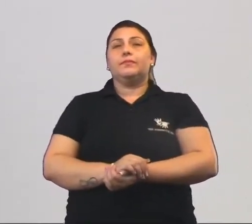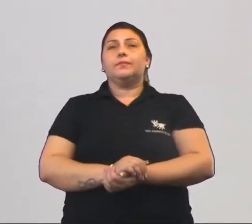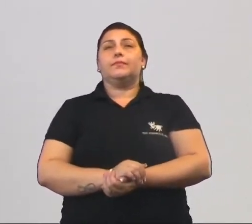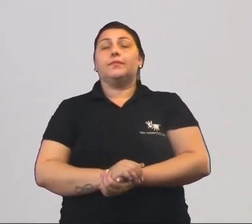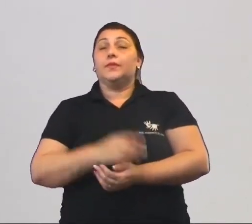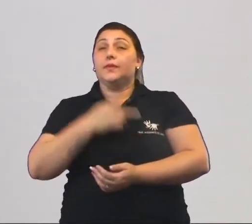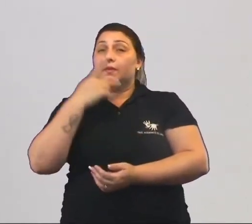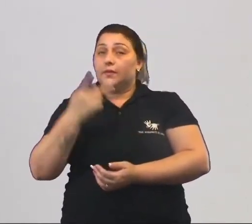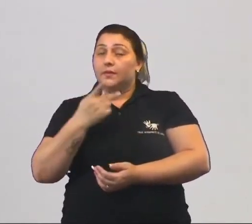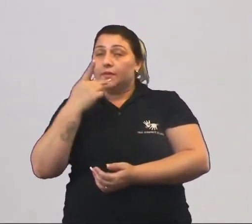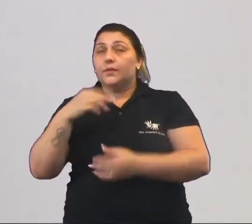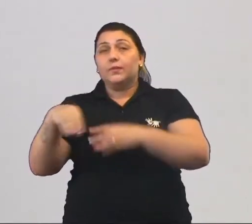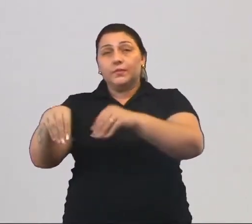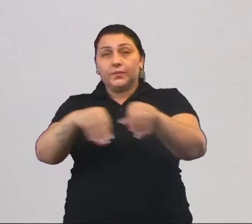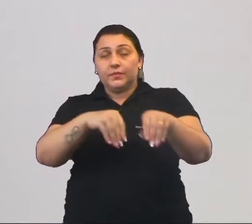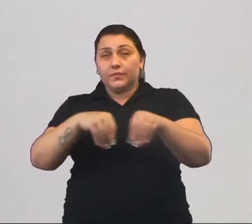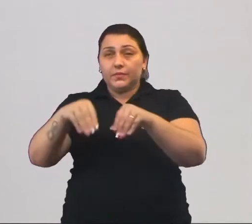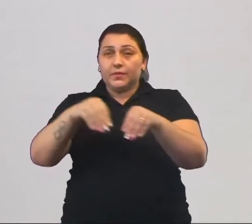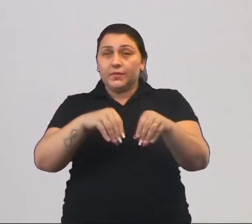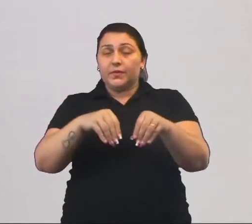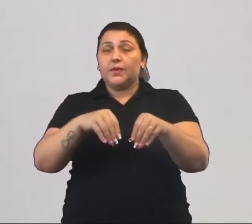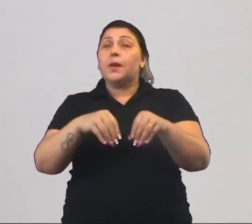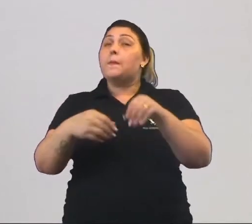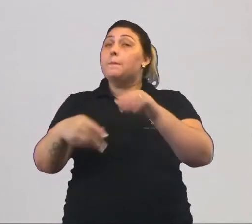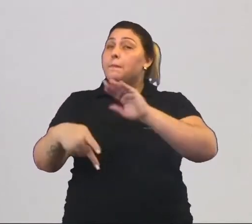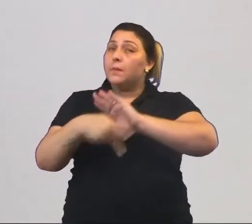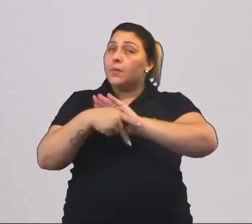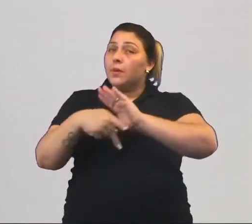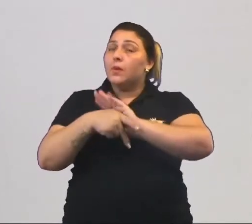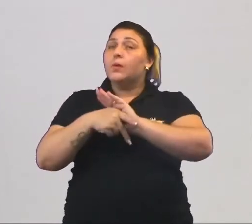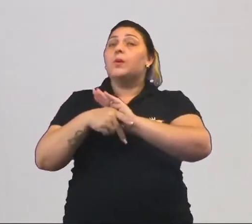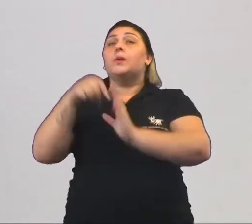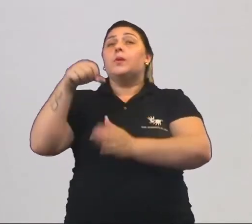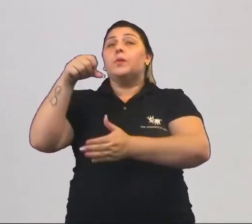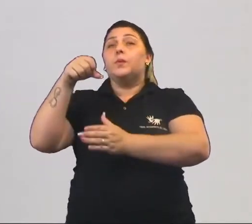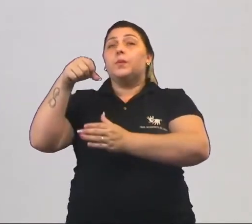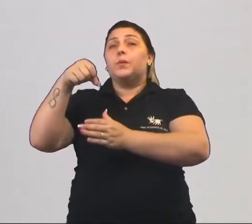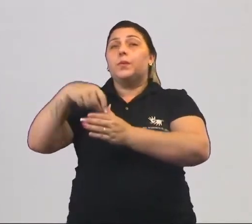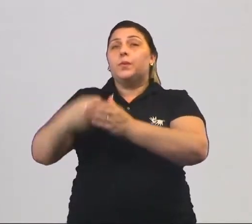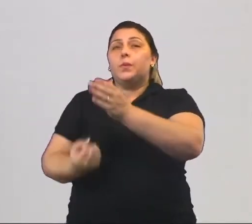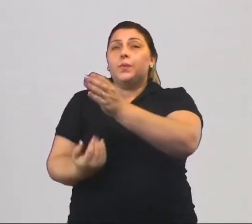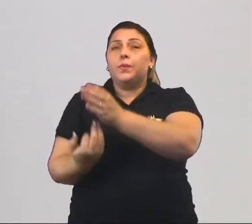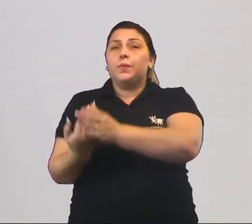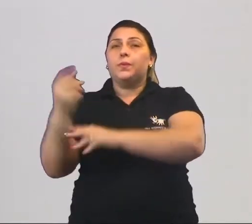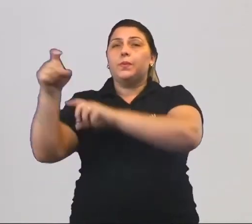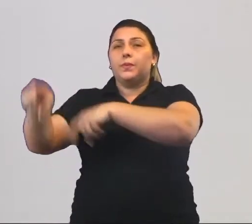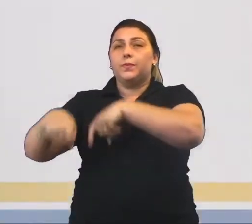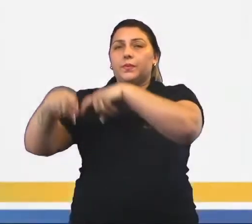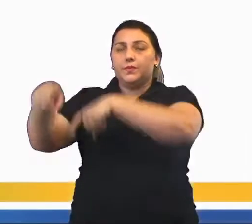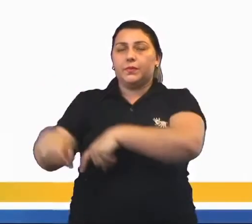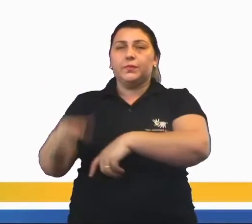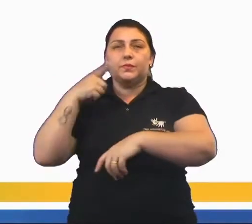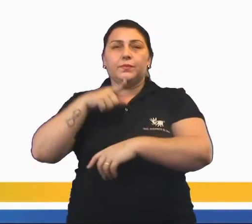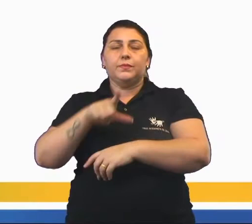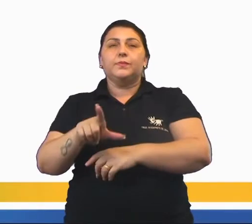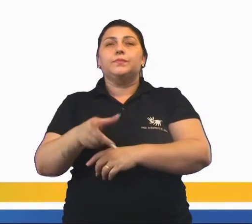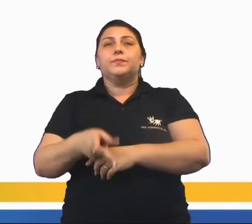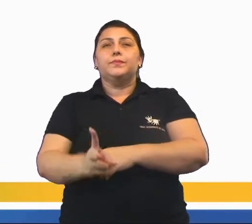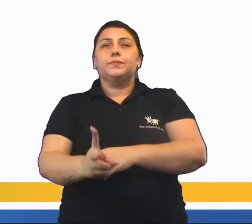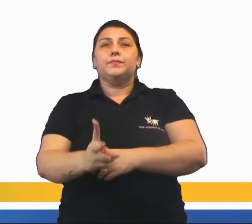ver, fala que ele é um solo muito propício para atividades agrícolas, não é mesmo? Vamos continuar então.